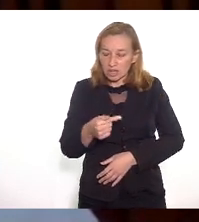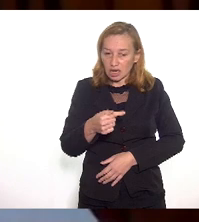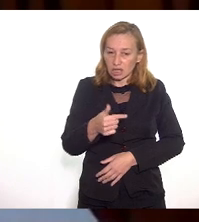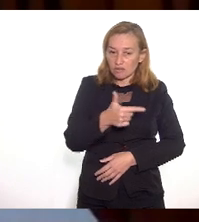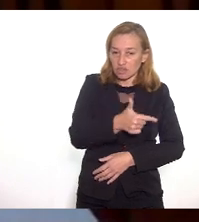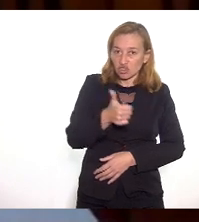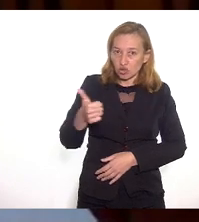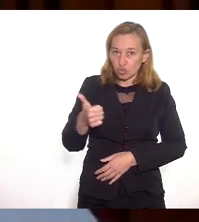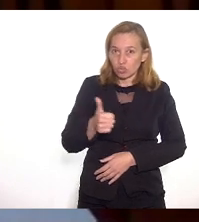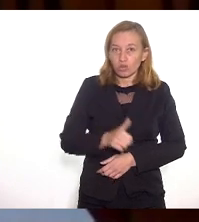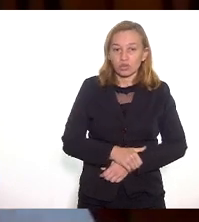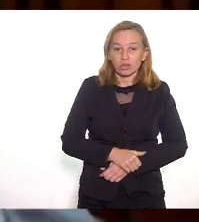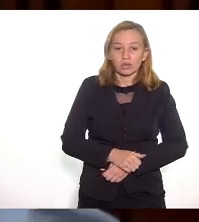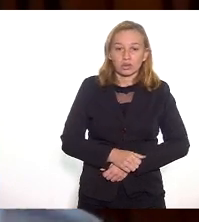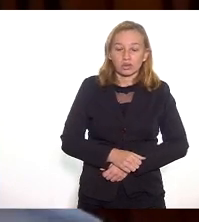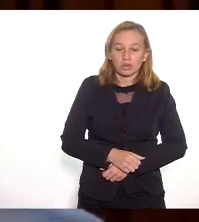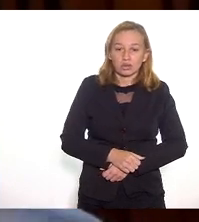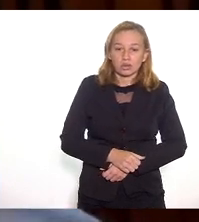4107/2021.